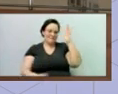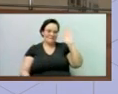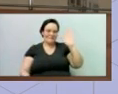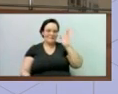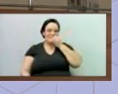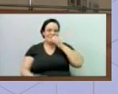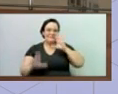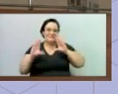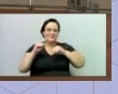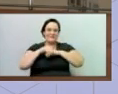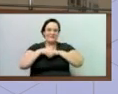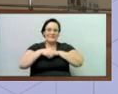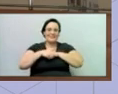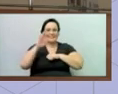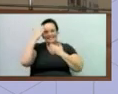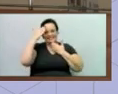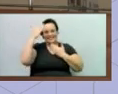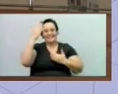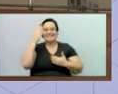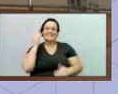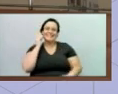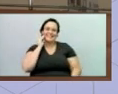obrigada um beijo